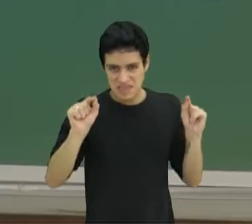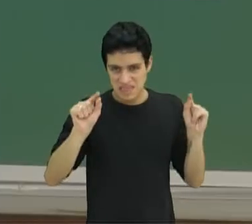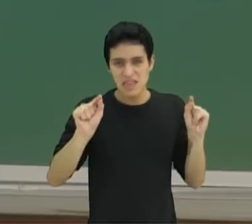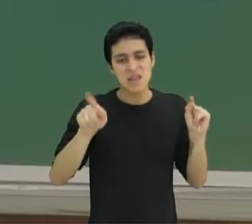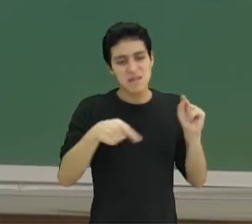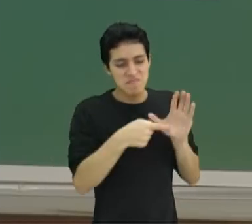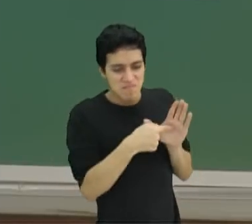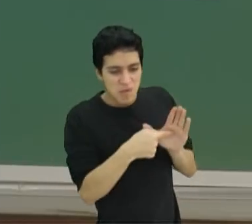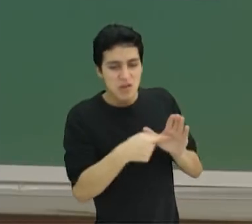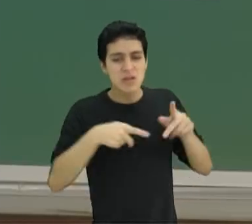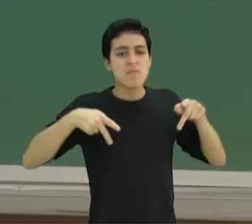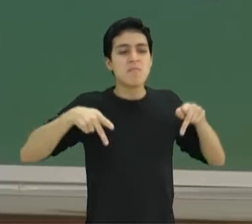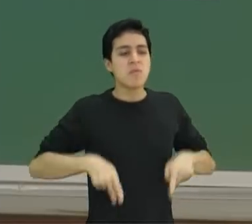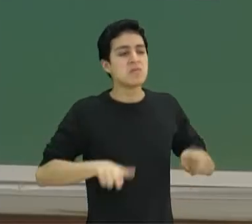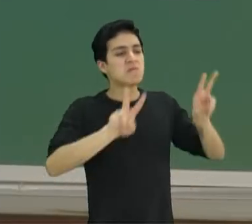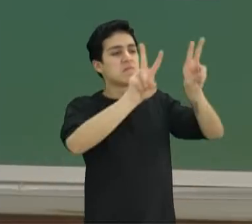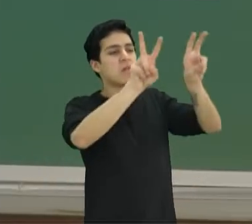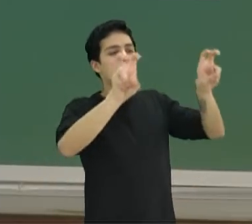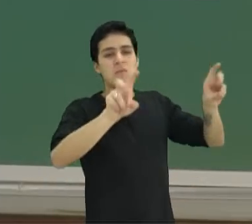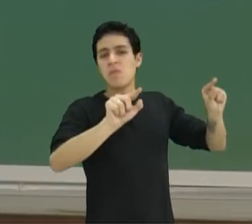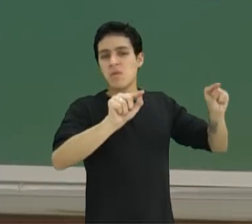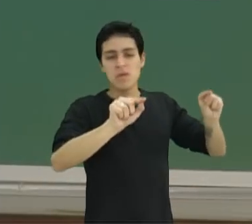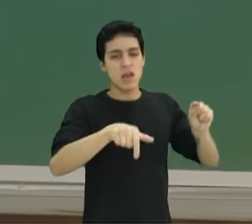mostrar um posicionamento a respeito de algo.